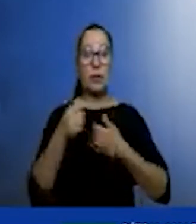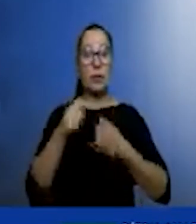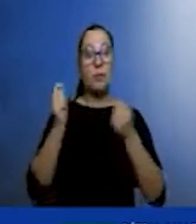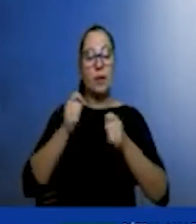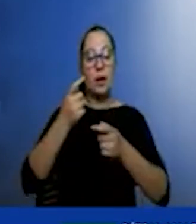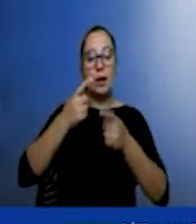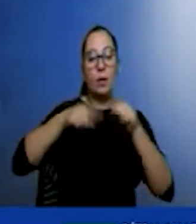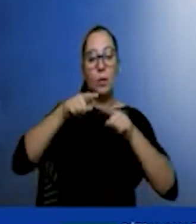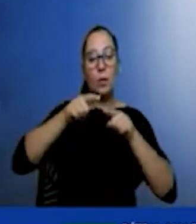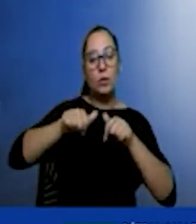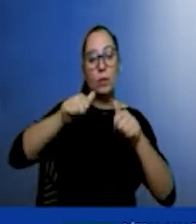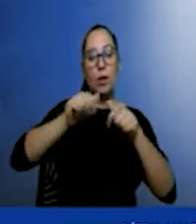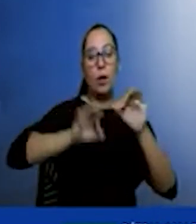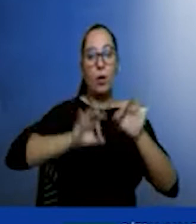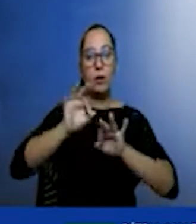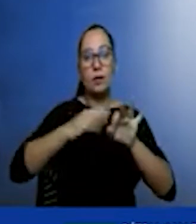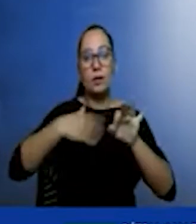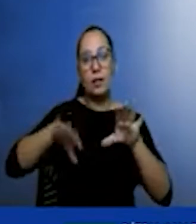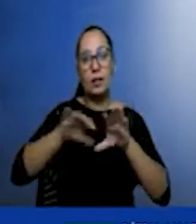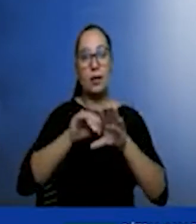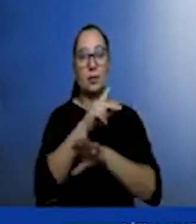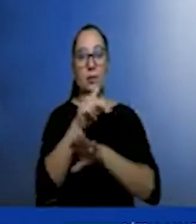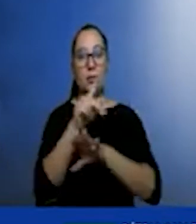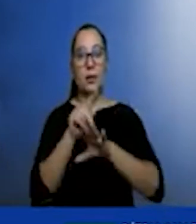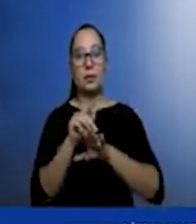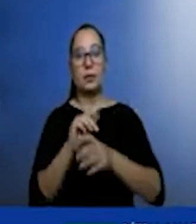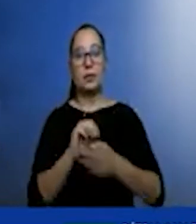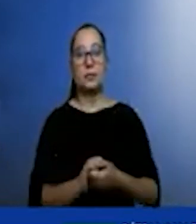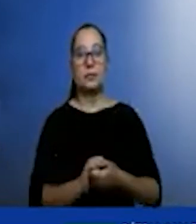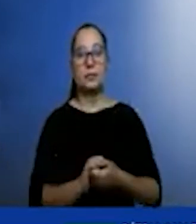tem dentro do nosso país. E